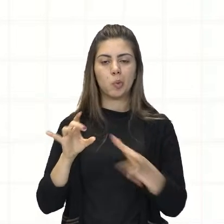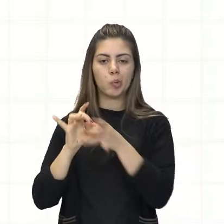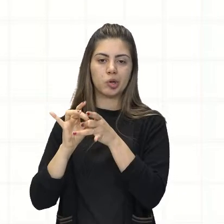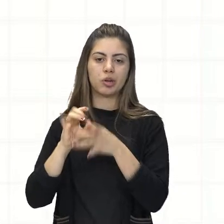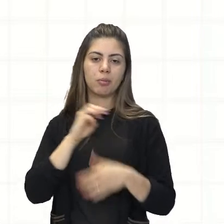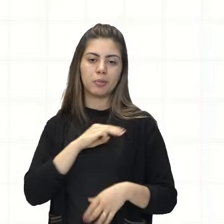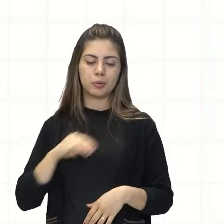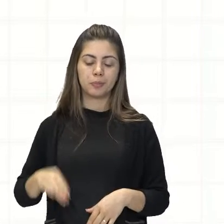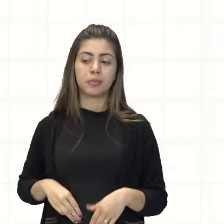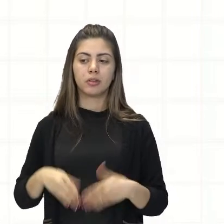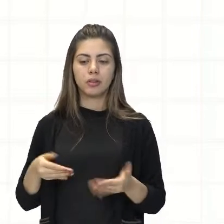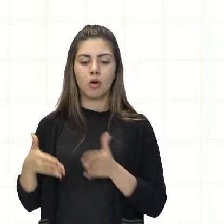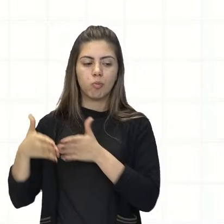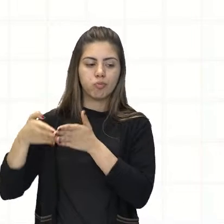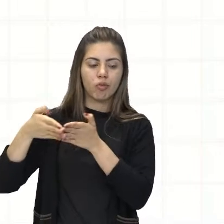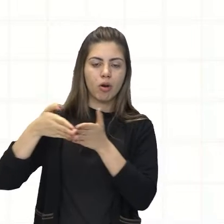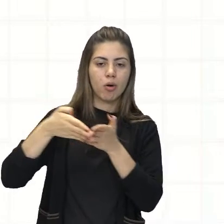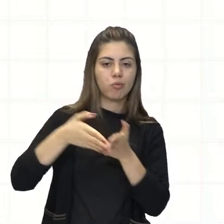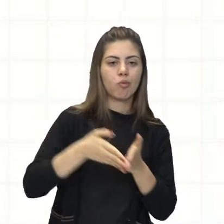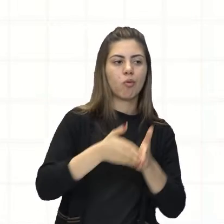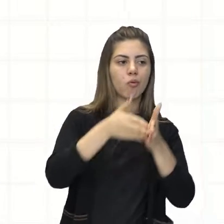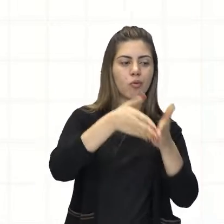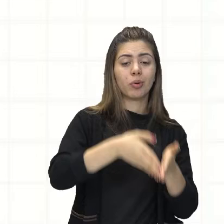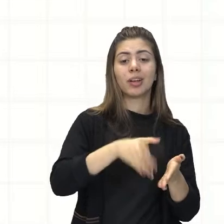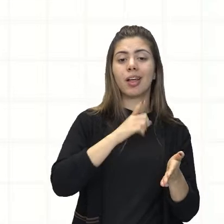vir junto nessas viagens